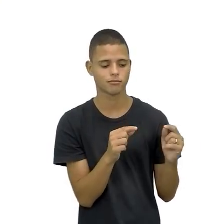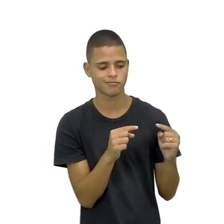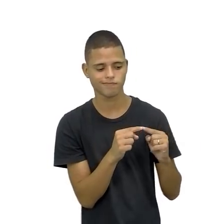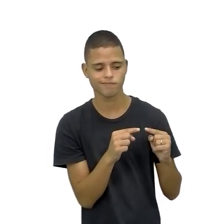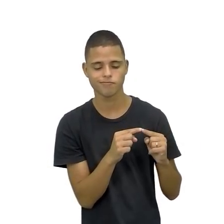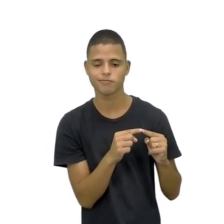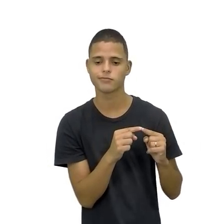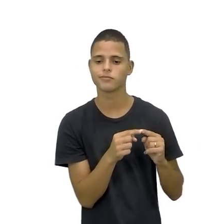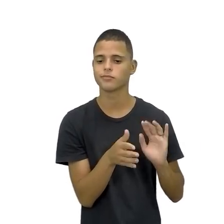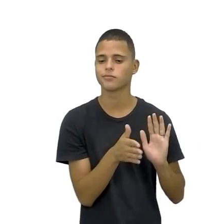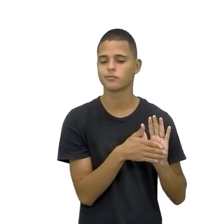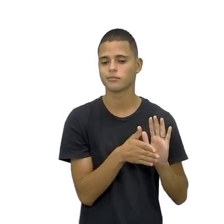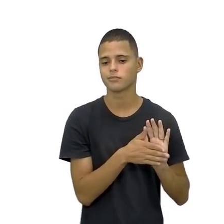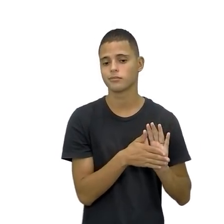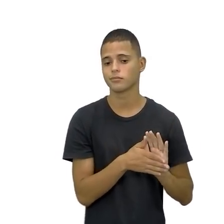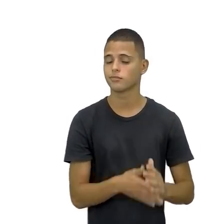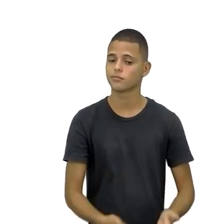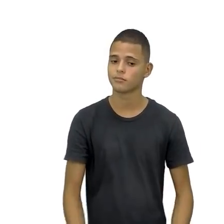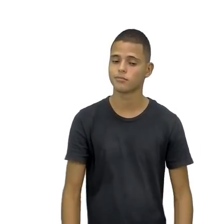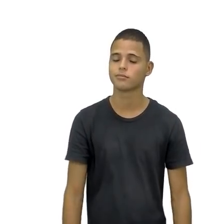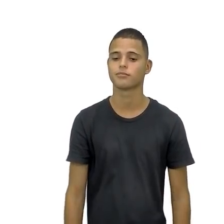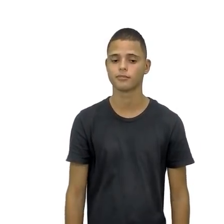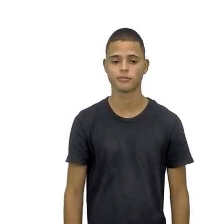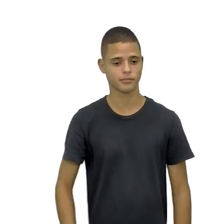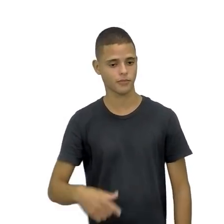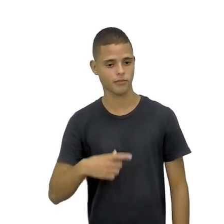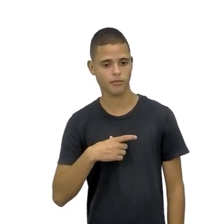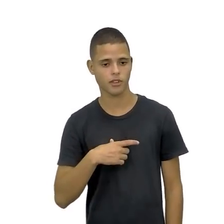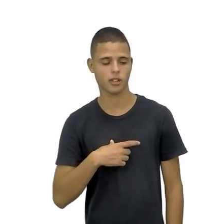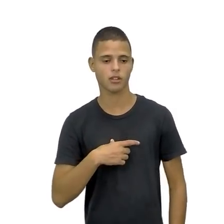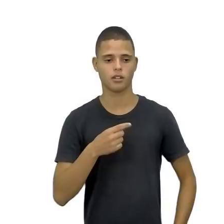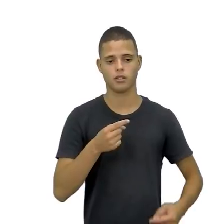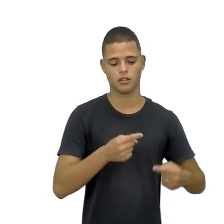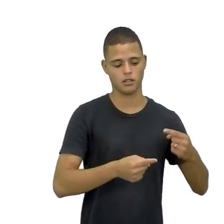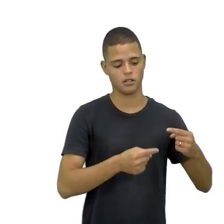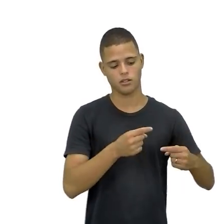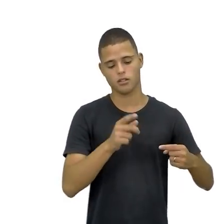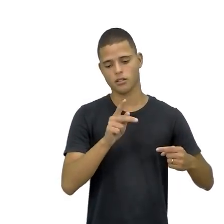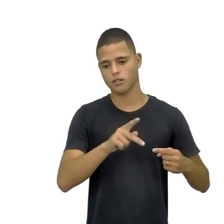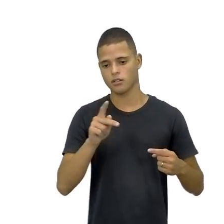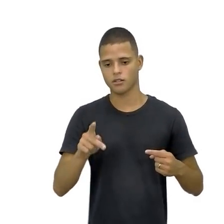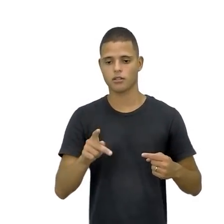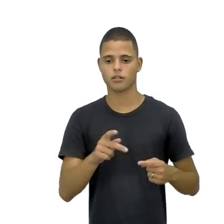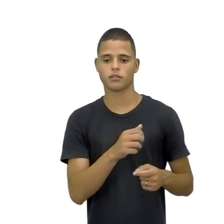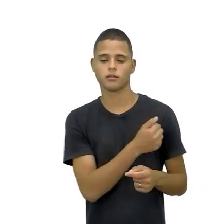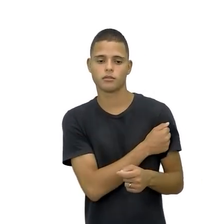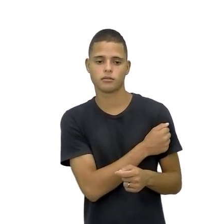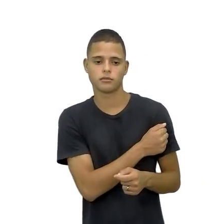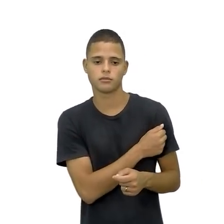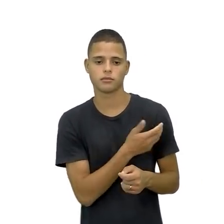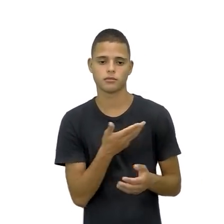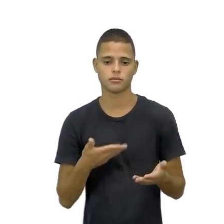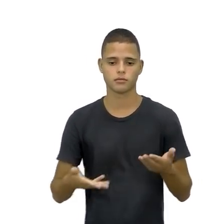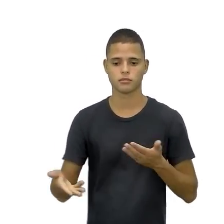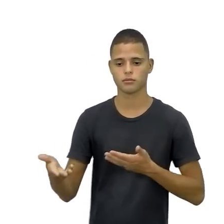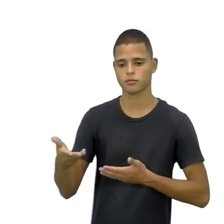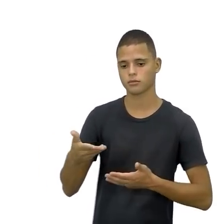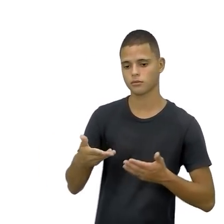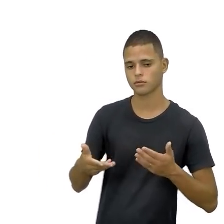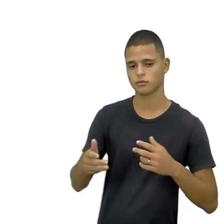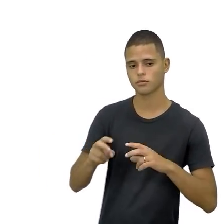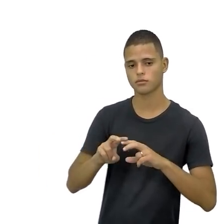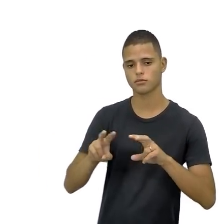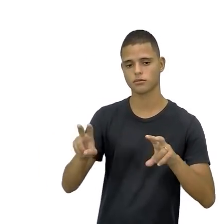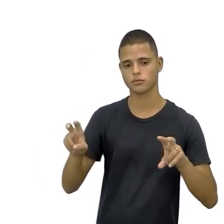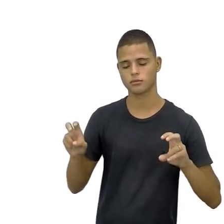proposta do projeto? Então, haverá uma discussão entre os membros do grupo, numa